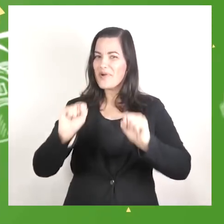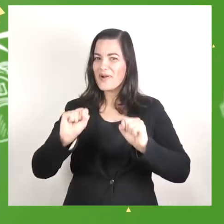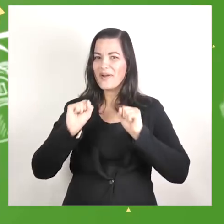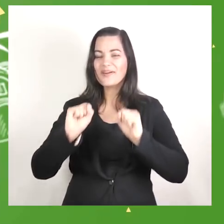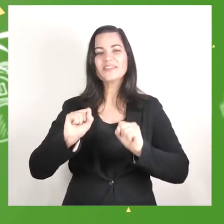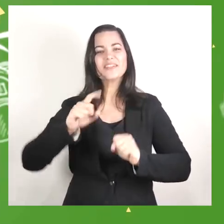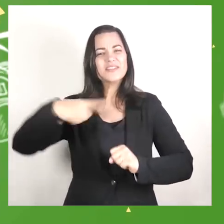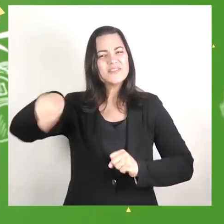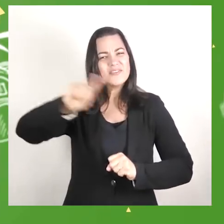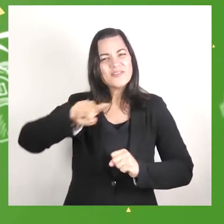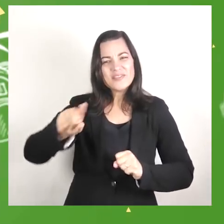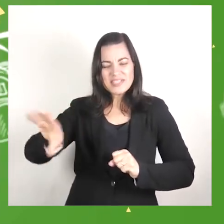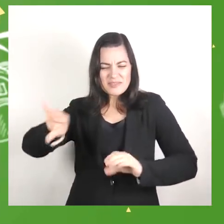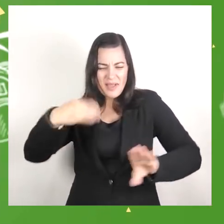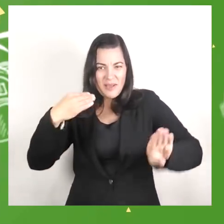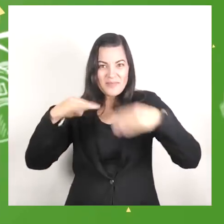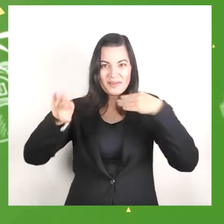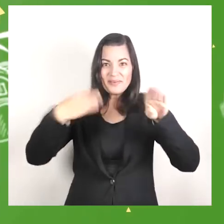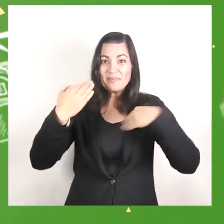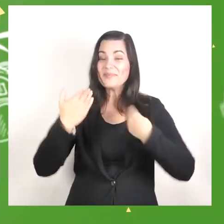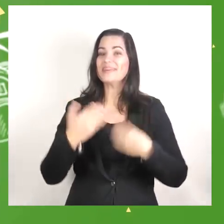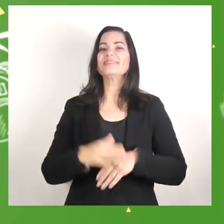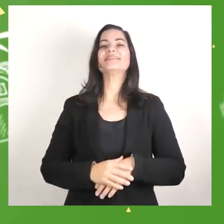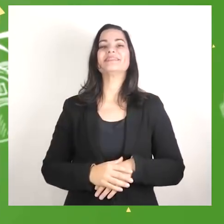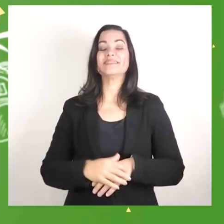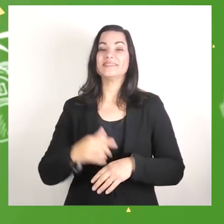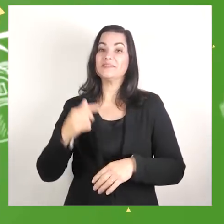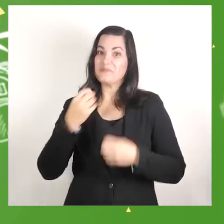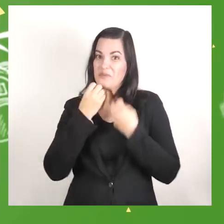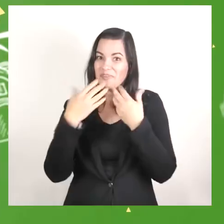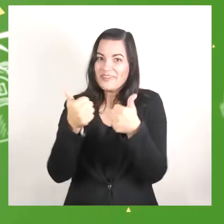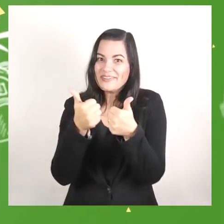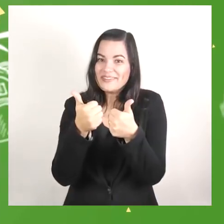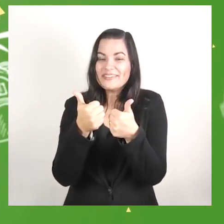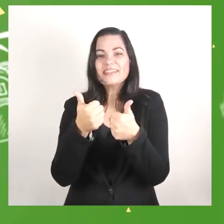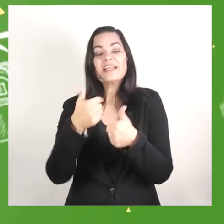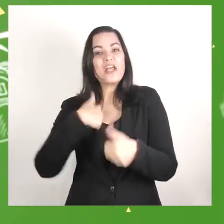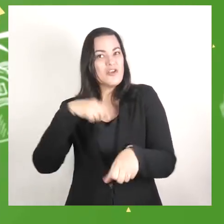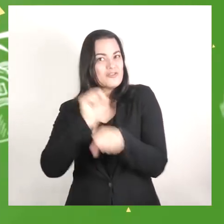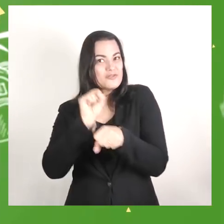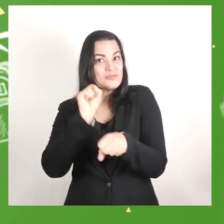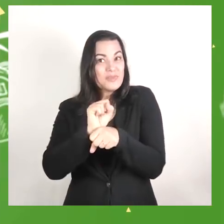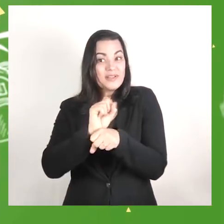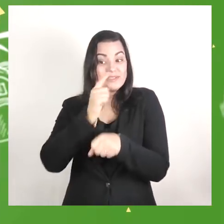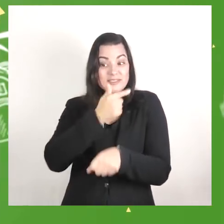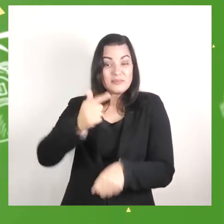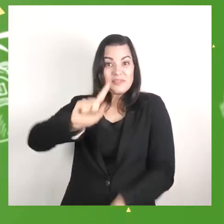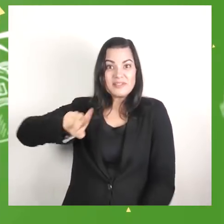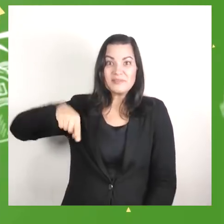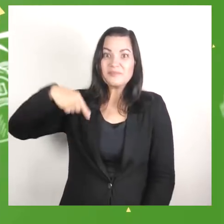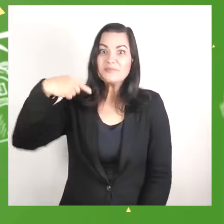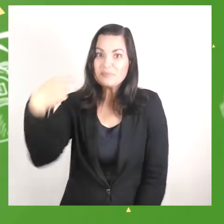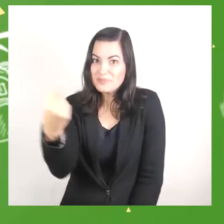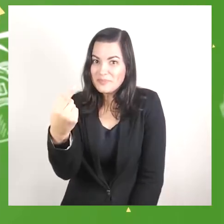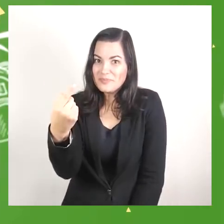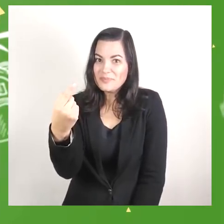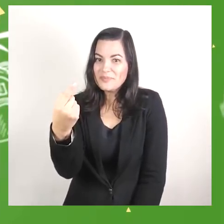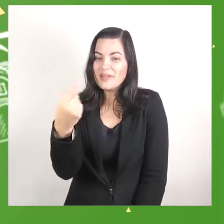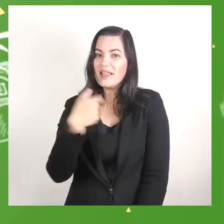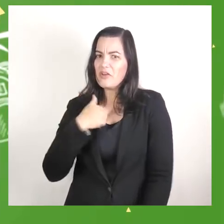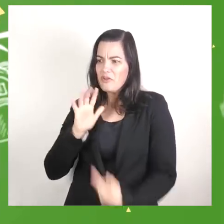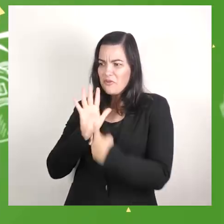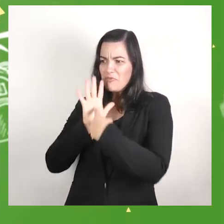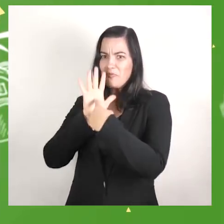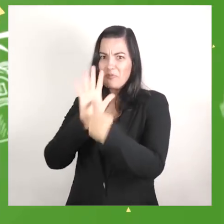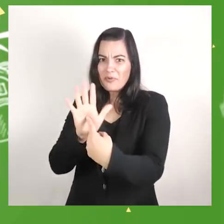muitas contribuições de vocês. Tudo bem? Eu espero que na próxima semana, quando eu mostrar os resultados,